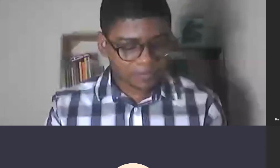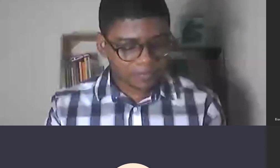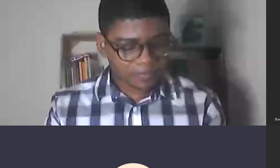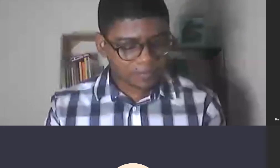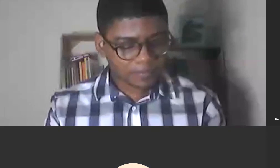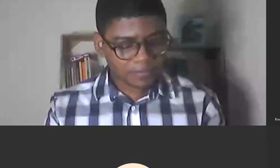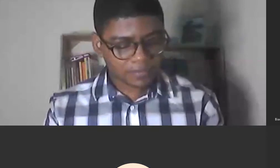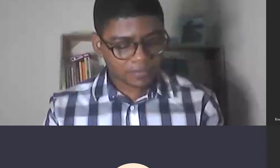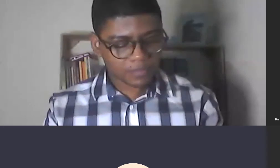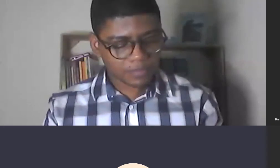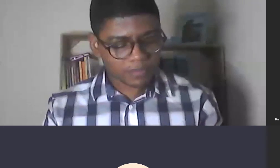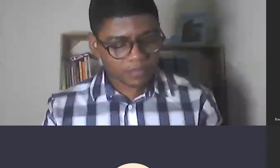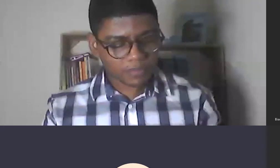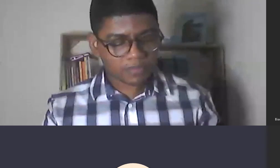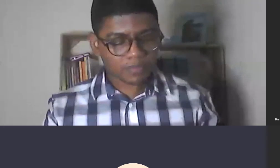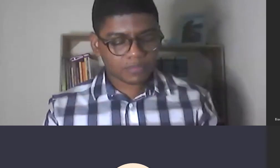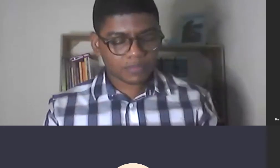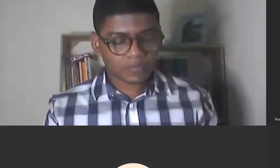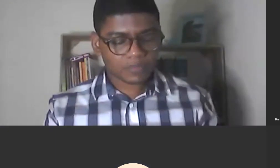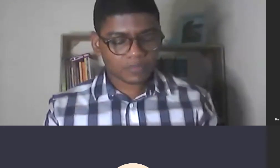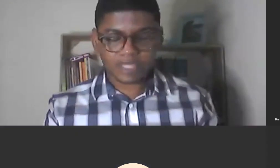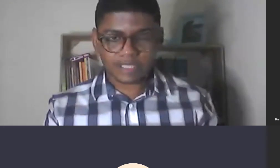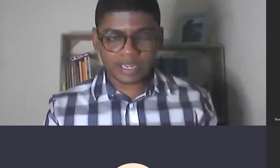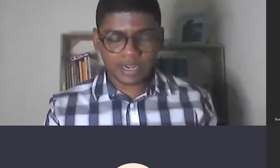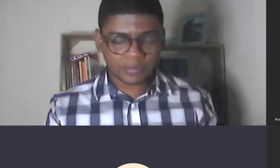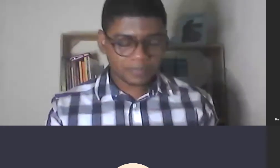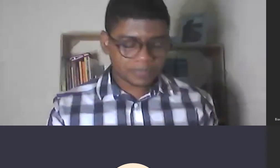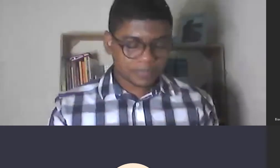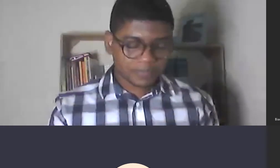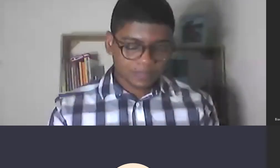você? Não, não precisa.